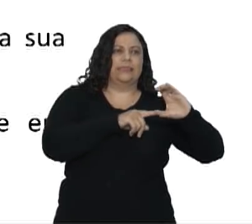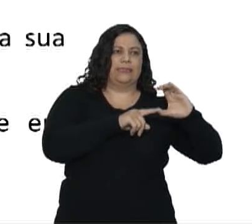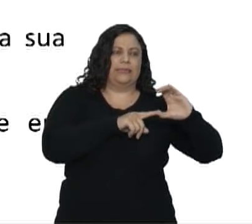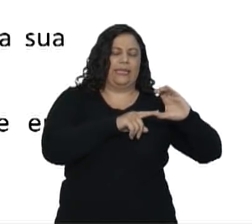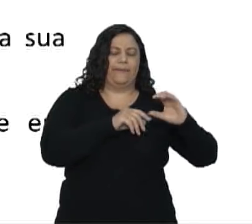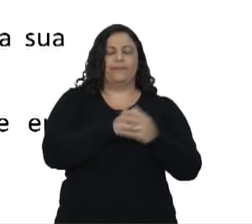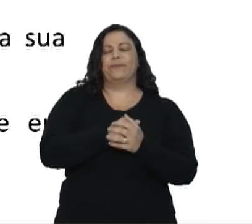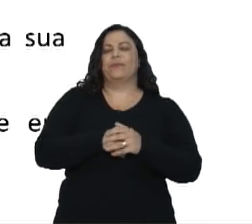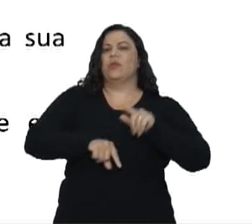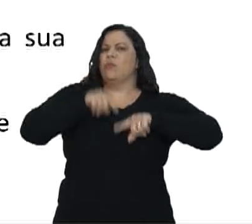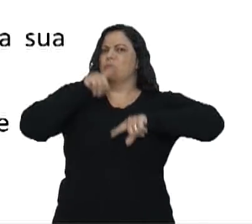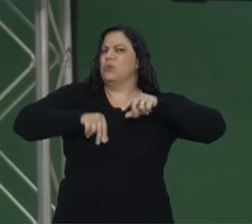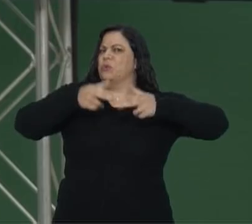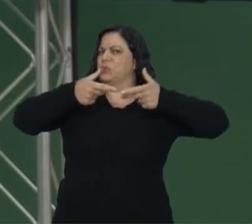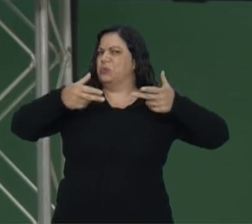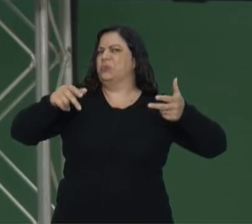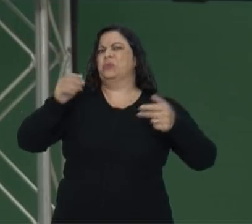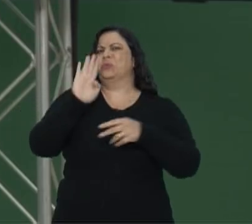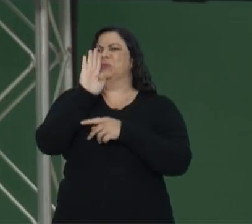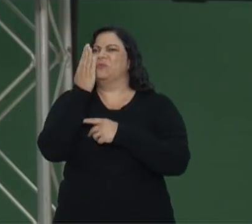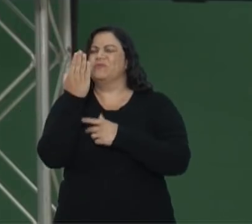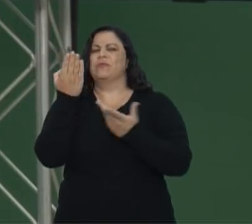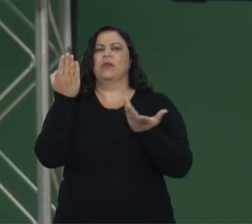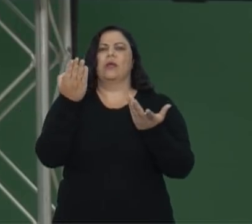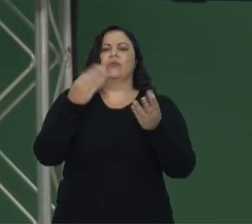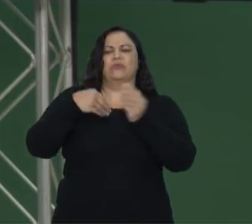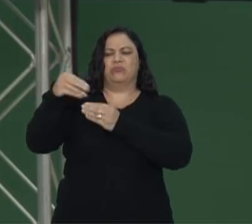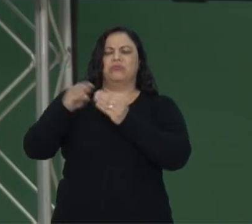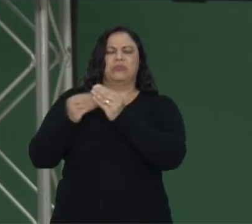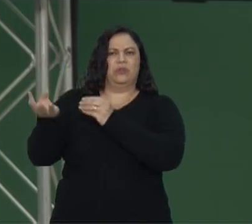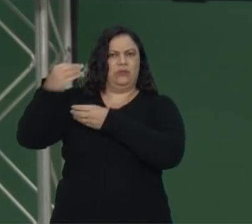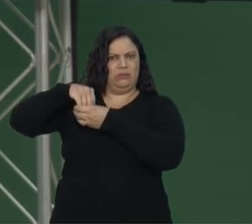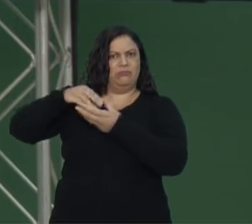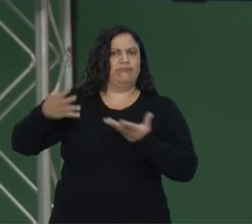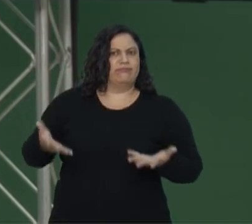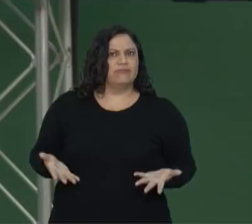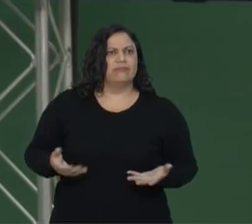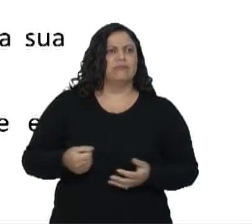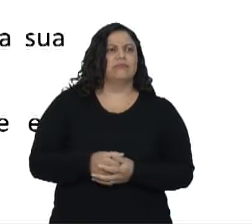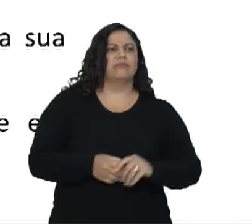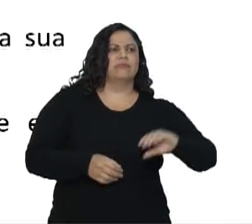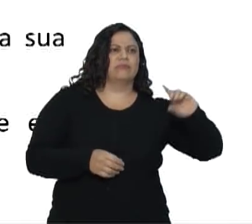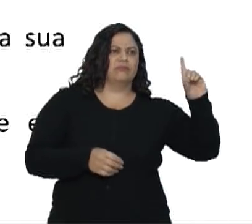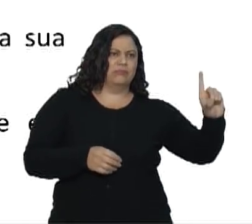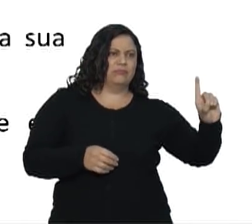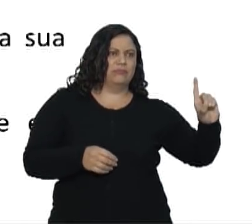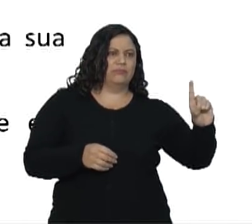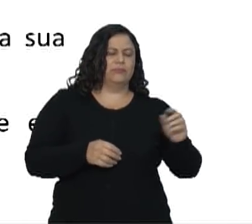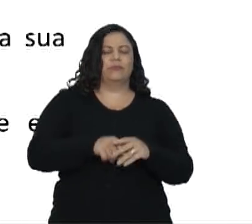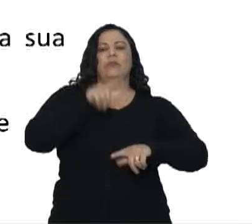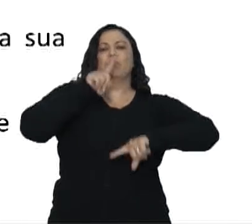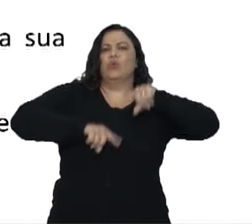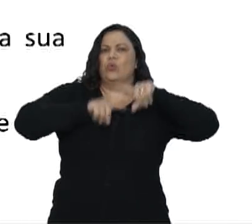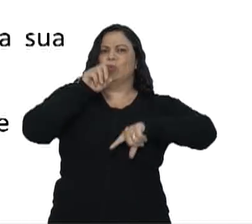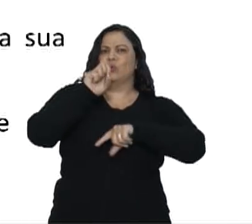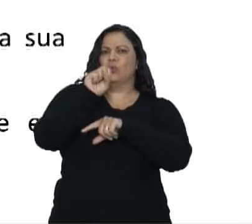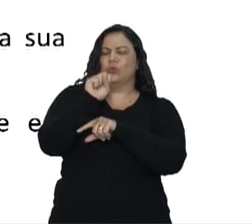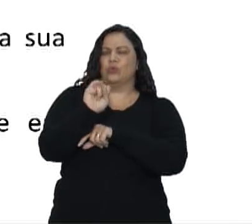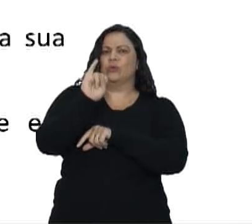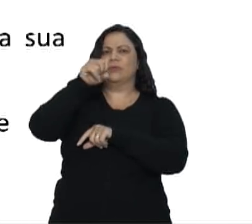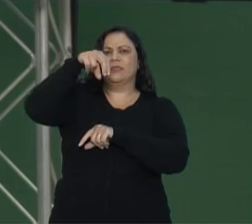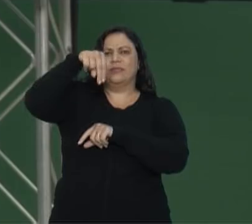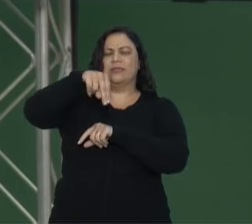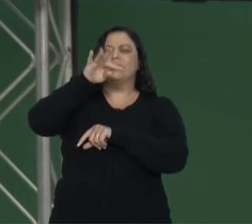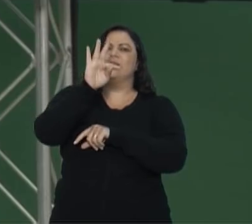contém material plástico na sua composição? Ou letra D. Produto sintético é aquele produzido